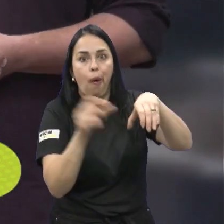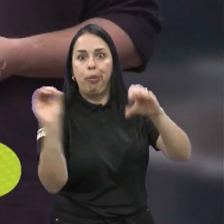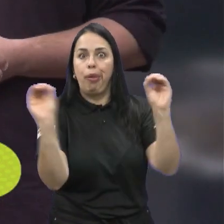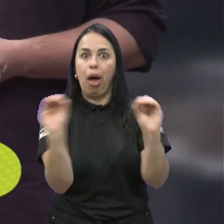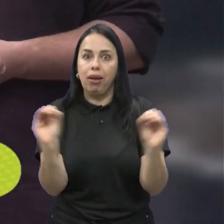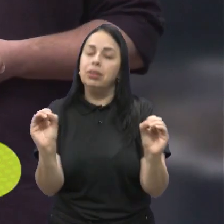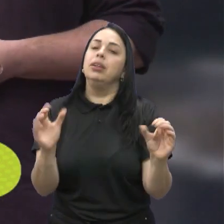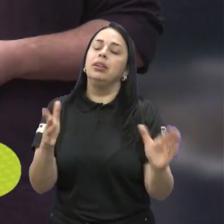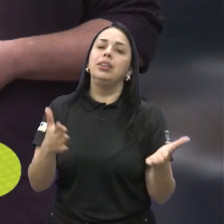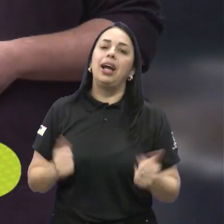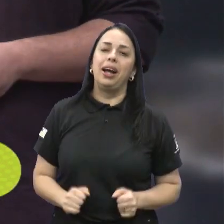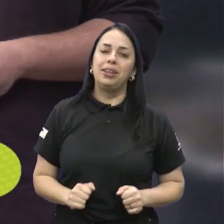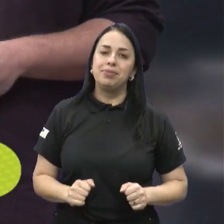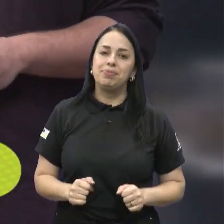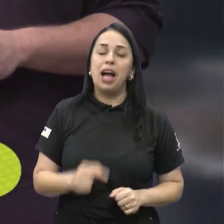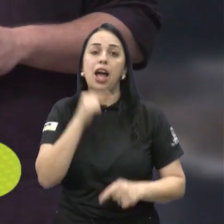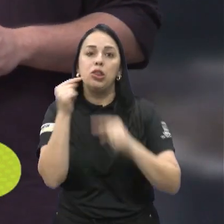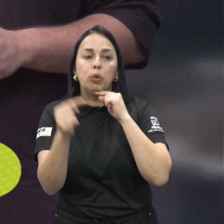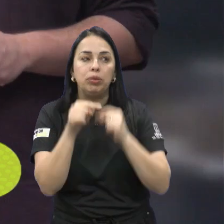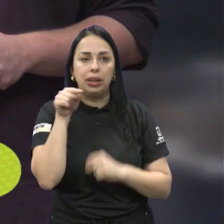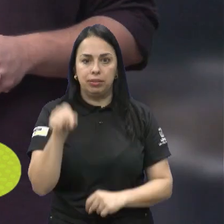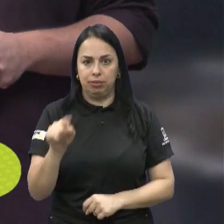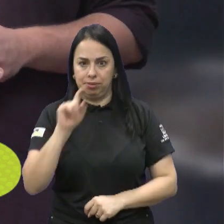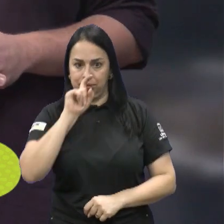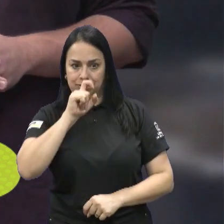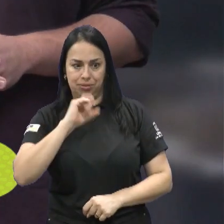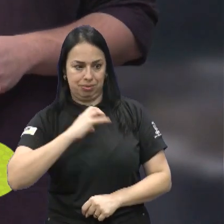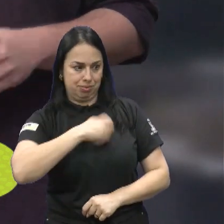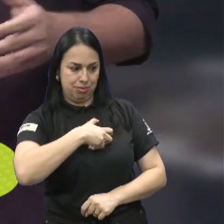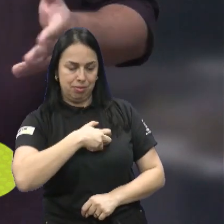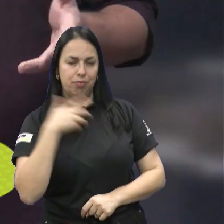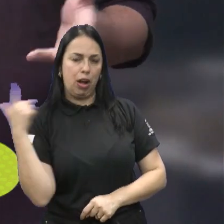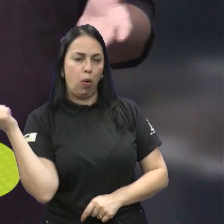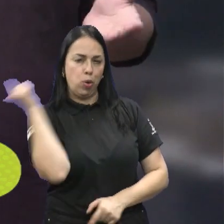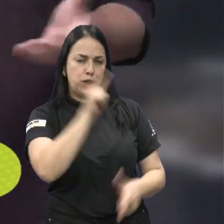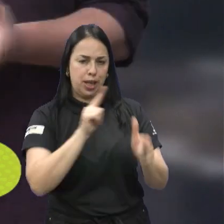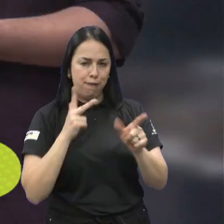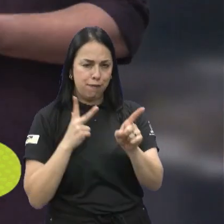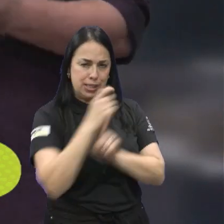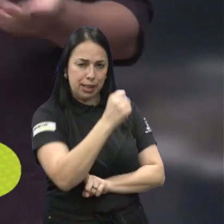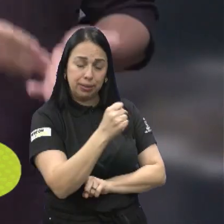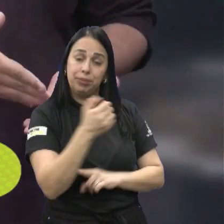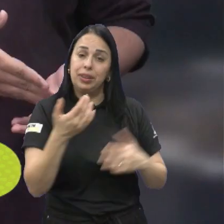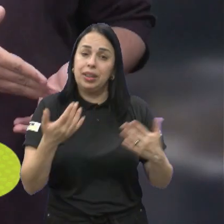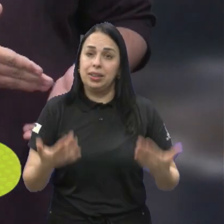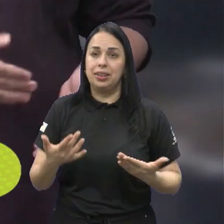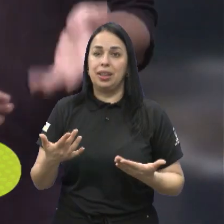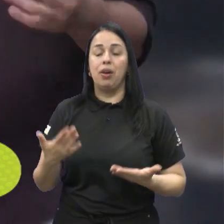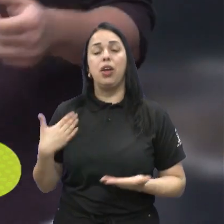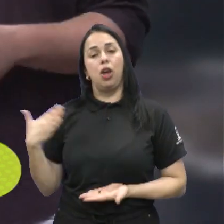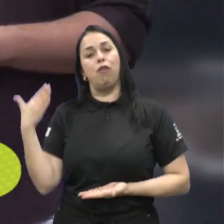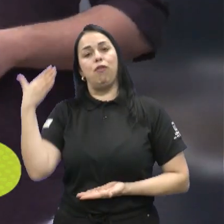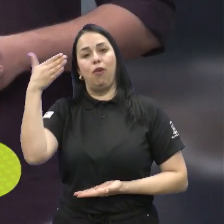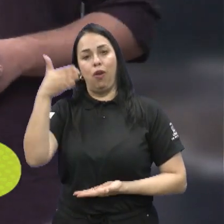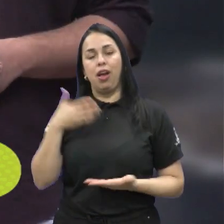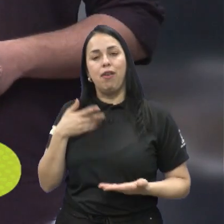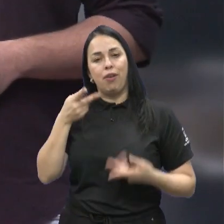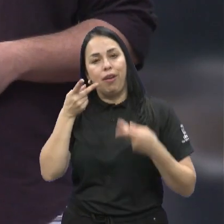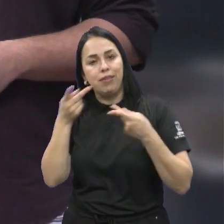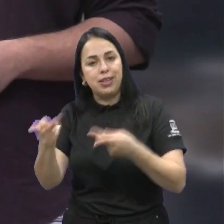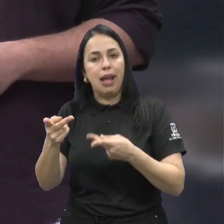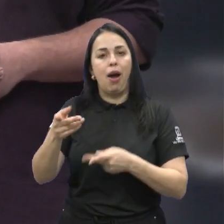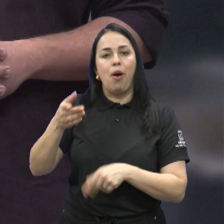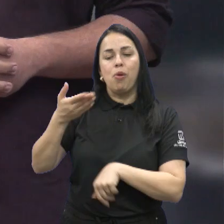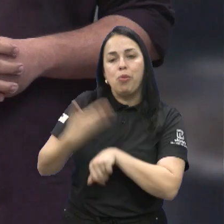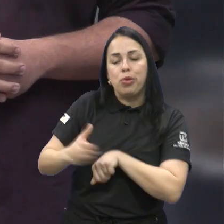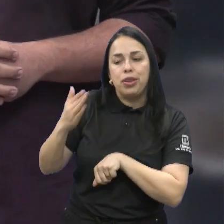fica é a seguinte: será que a Águia vai, enfim, quebrar esse tabu? Agora eu fico com a missão de ir ao treino da Águia e ver como está a